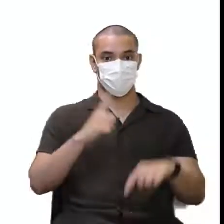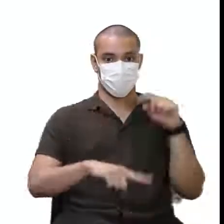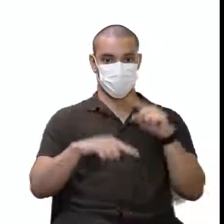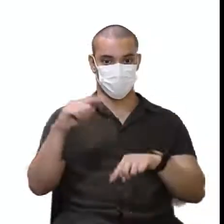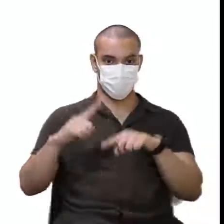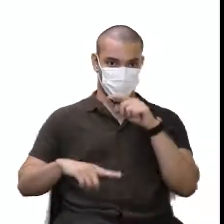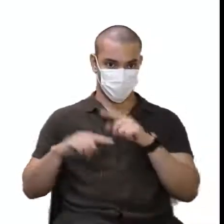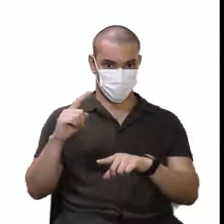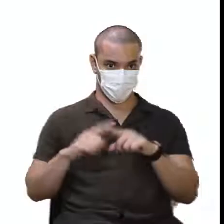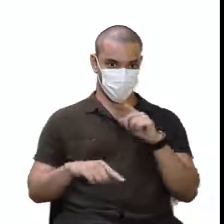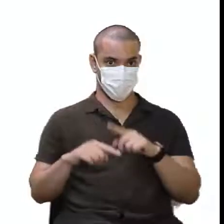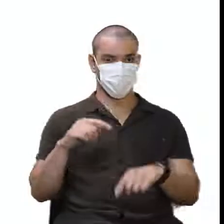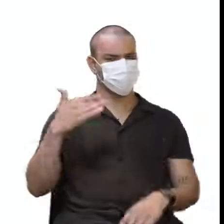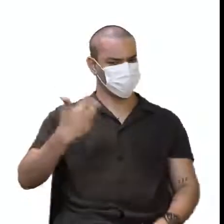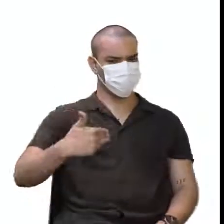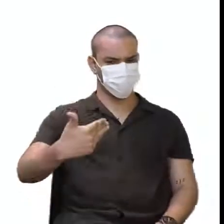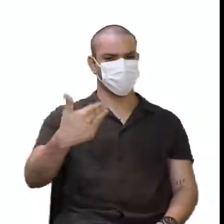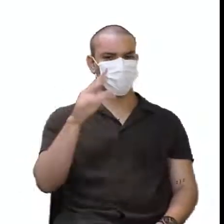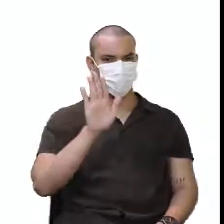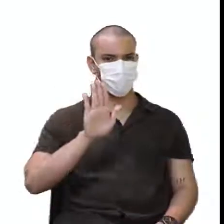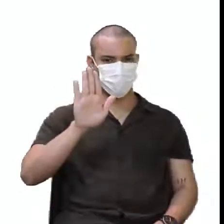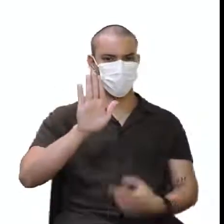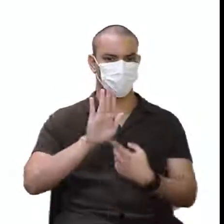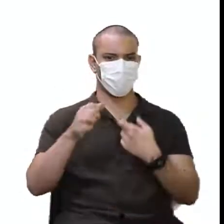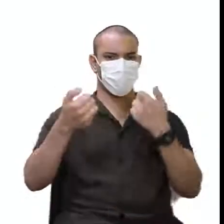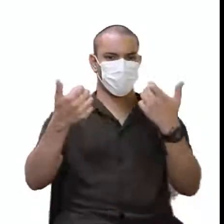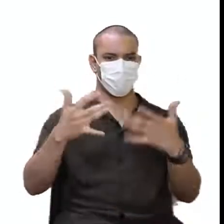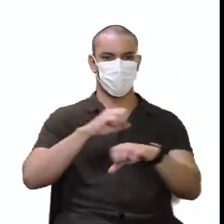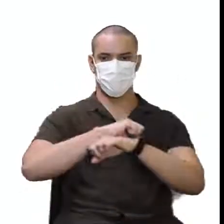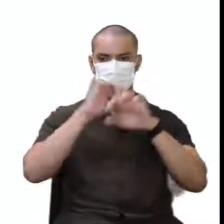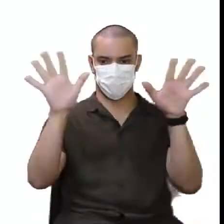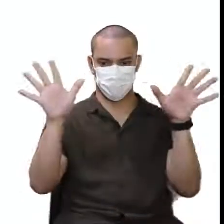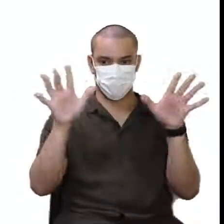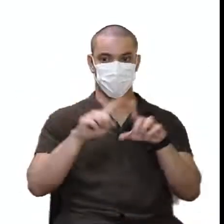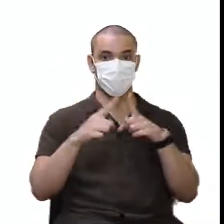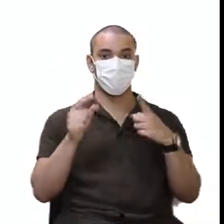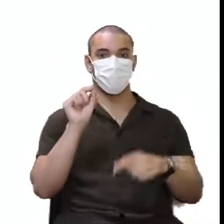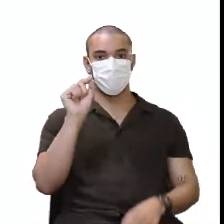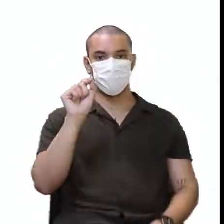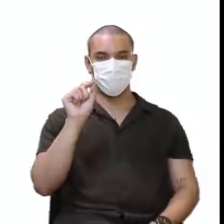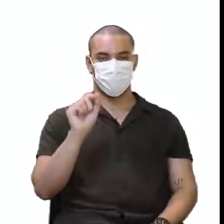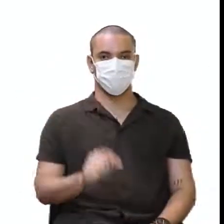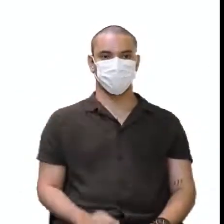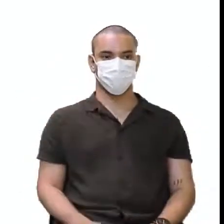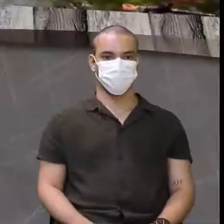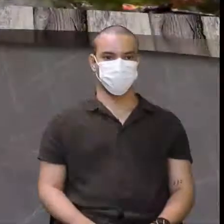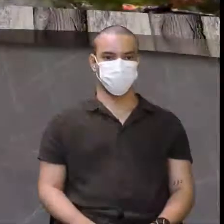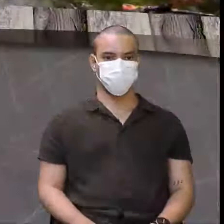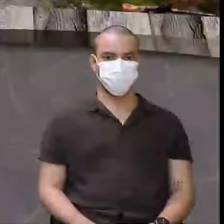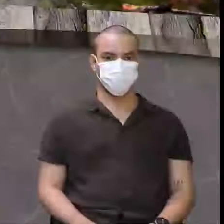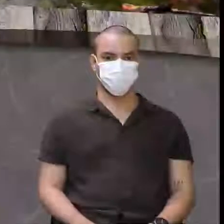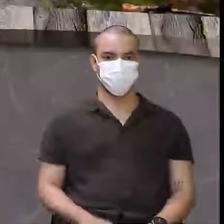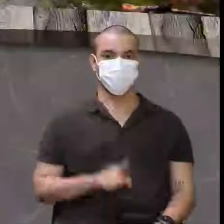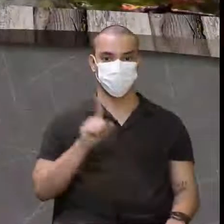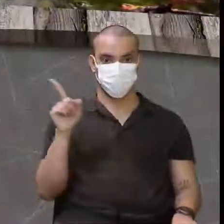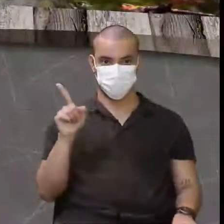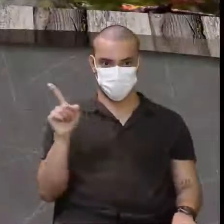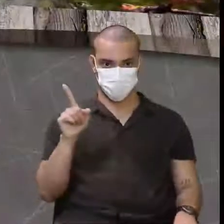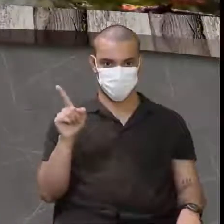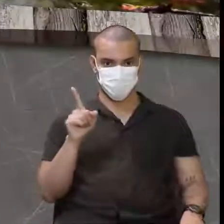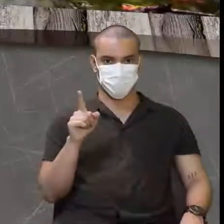e pistilo. Na outra imagem eu vou mostrar direitinho para vocês, tá bom? Mas olha aqui, então, essa Pisum